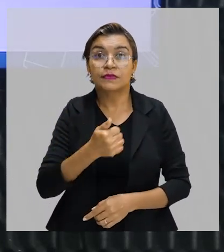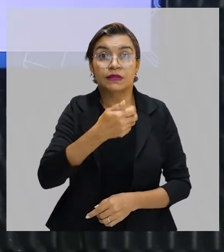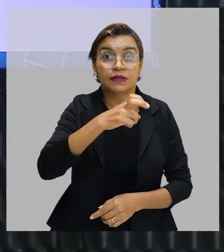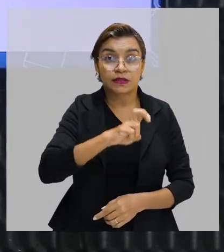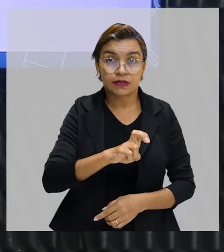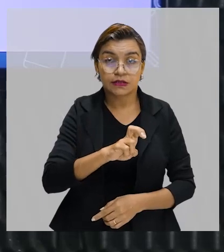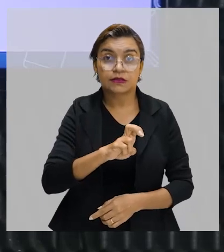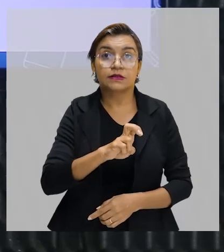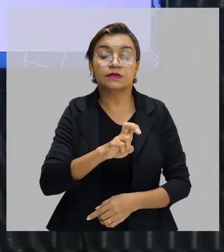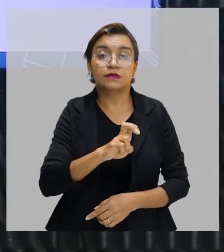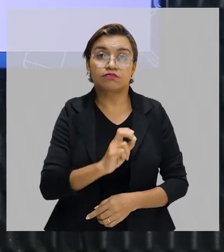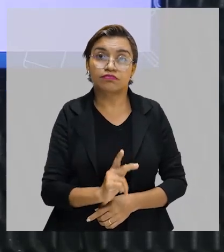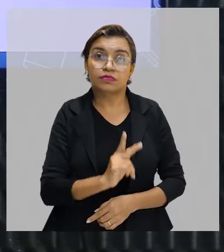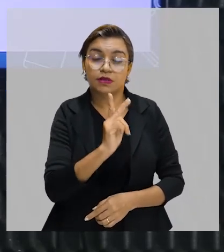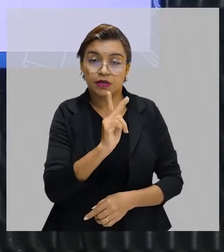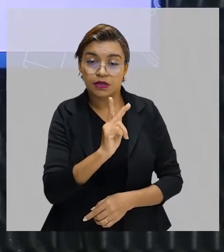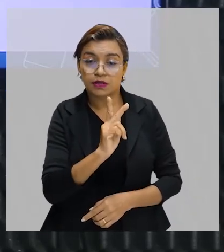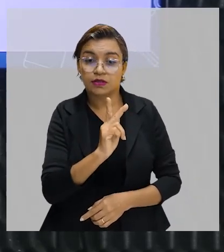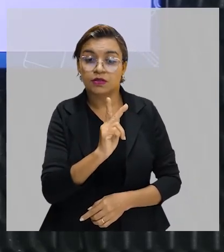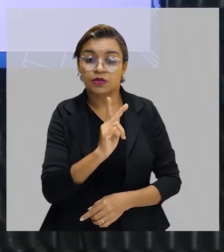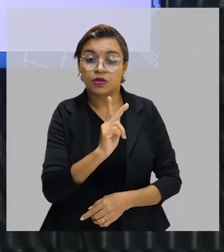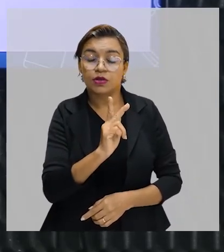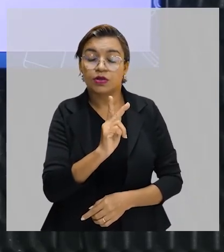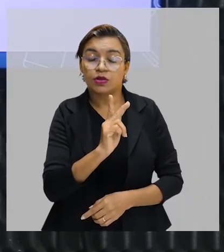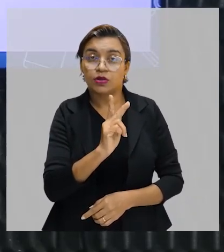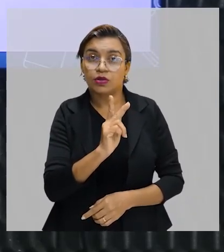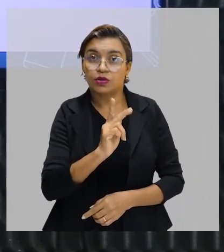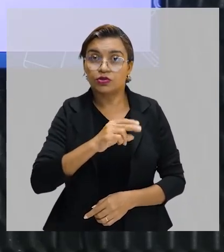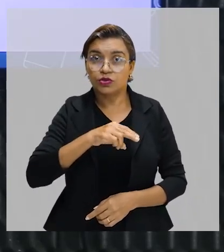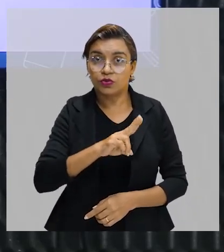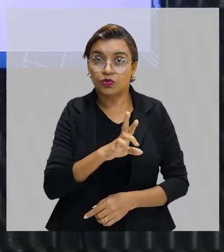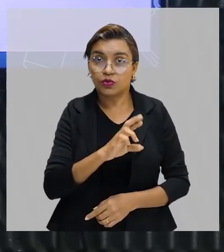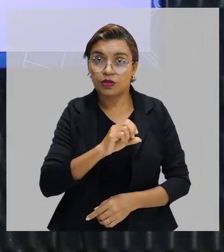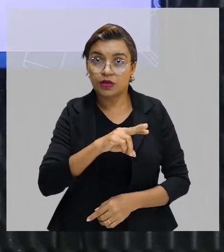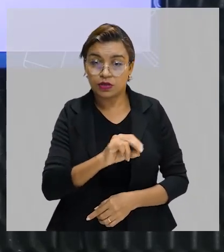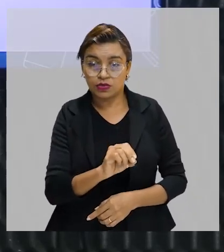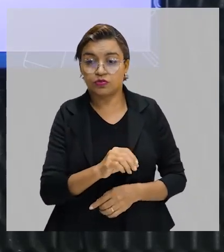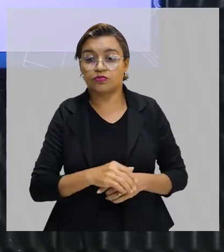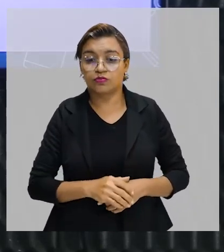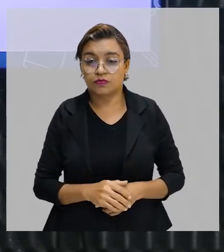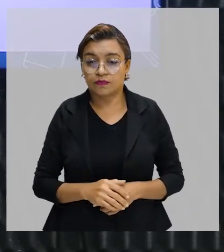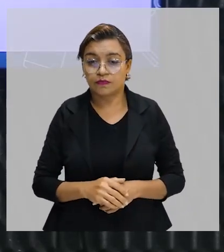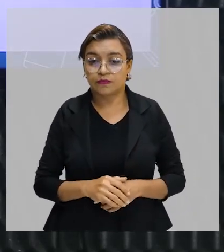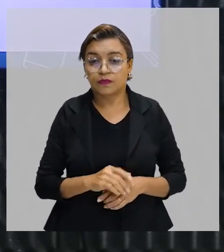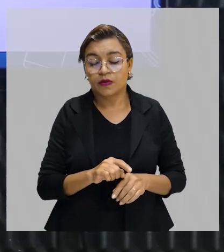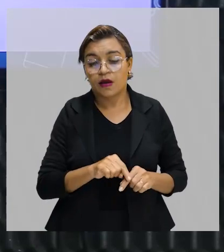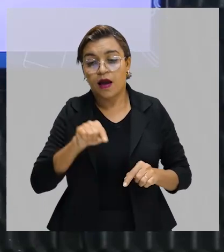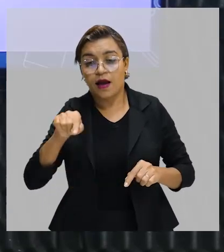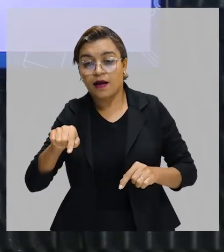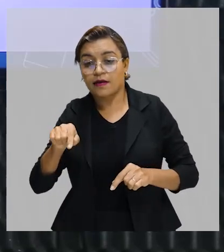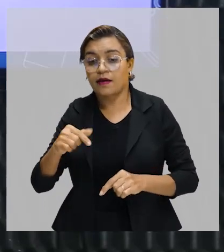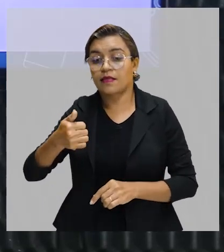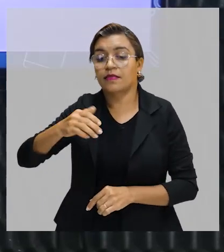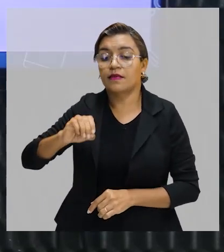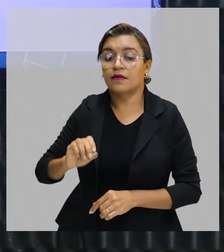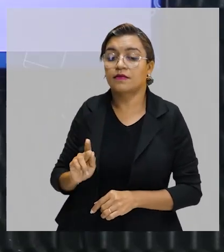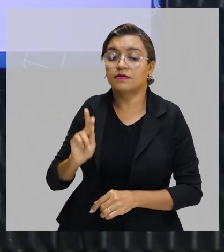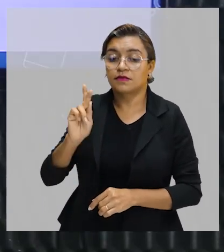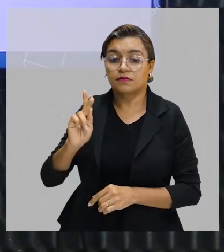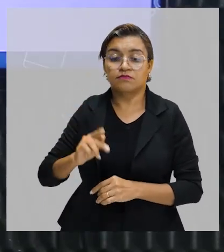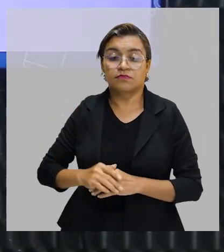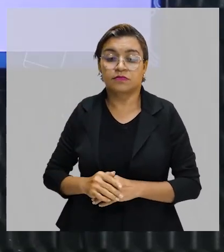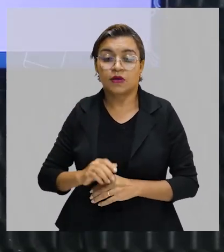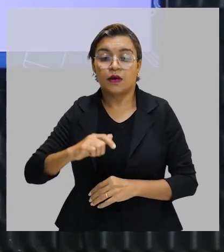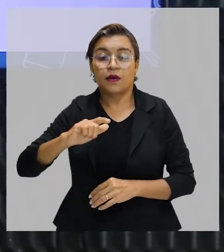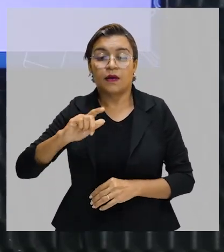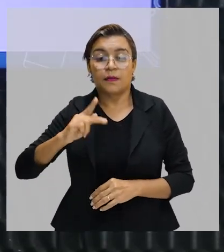urânio 233 e 10 quilos, né? Cerca de 10 quilos do plutônio 239. Tá